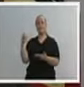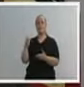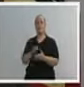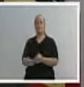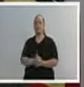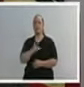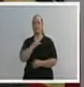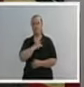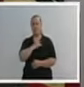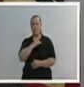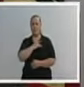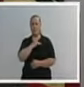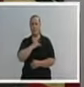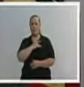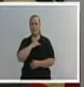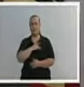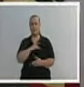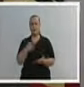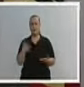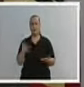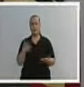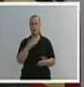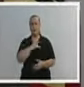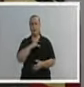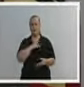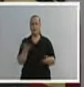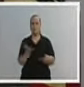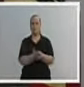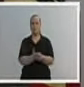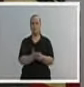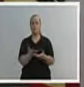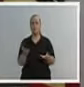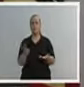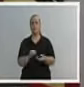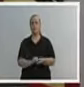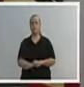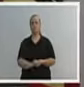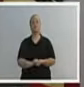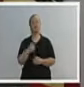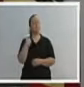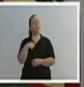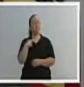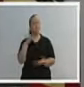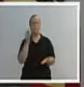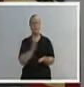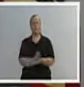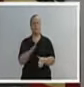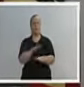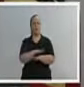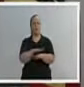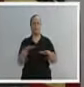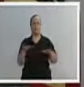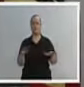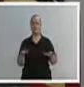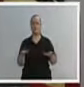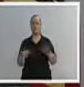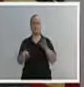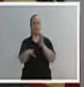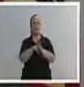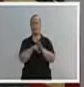pobre coitada, foi condenada. Então, são essas barbaridades que nós temos que acabar no nosso país. As leis são para